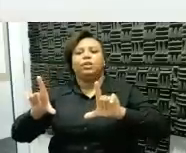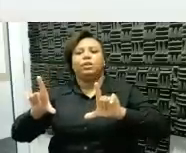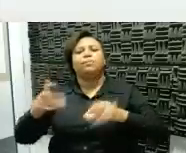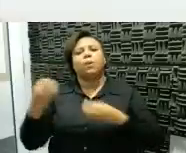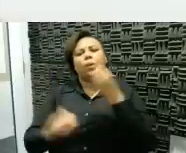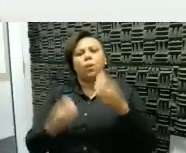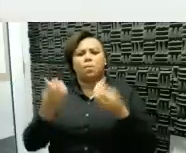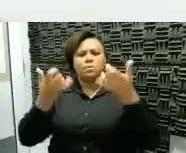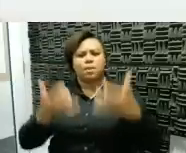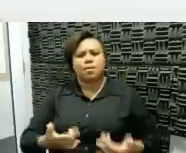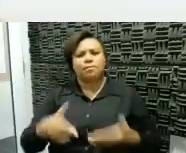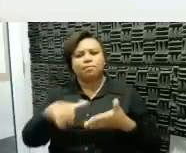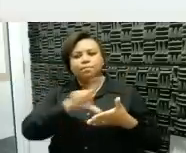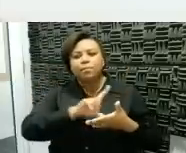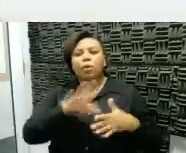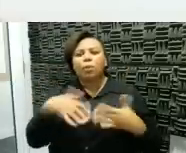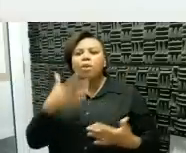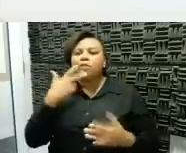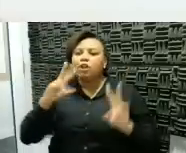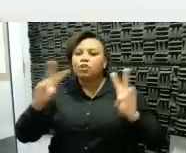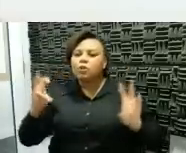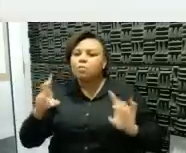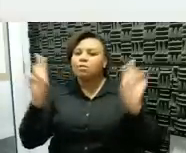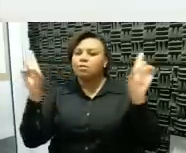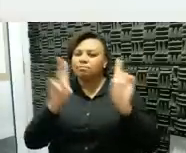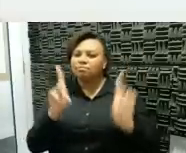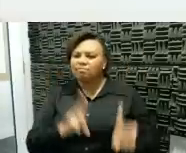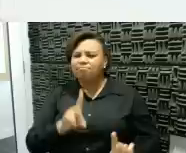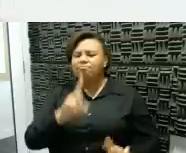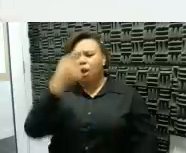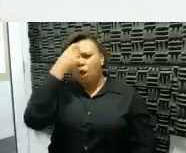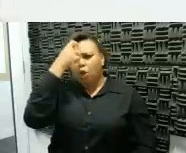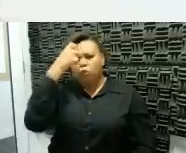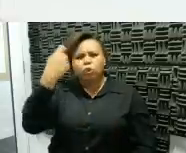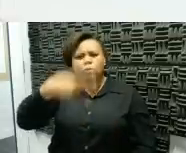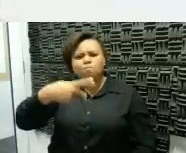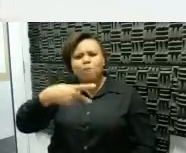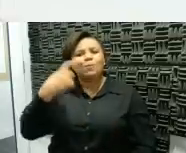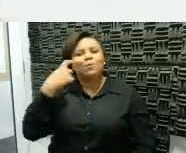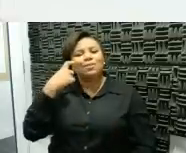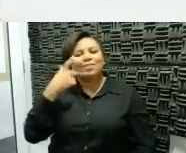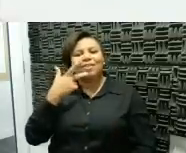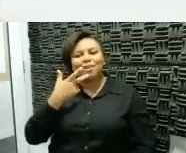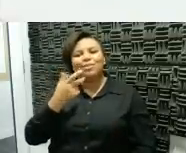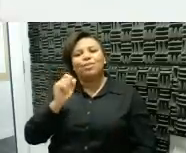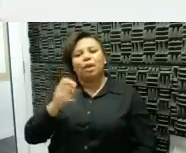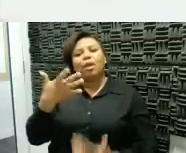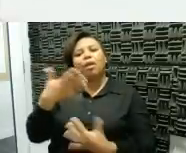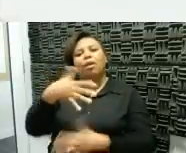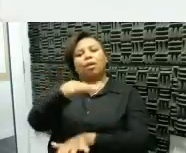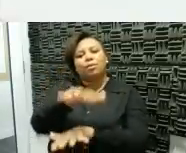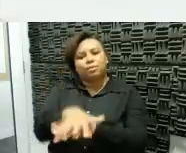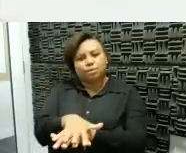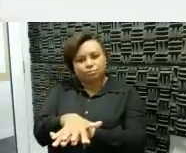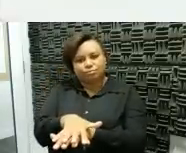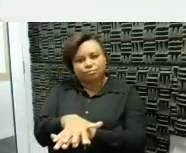fala em deficiência automaticamente né a gente tá falando em inclusão a